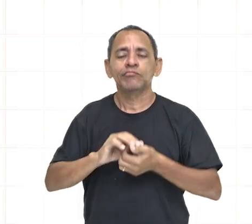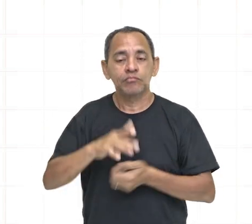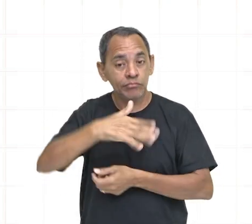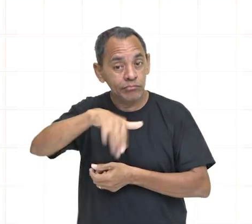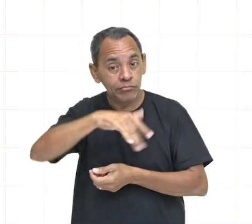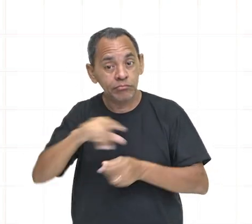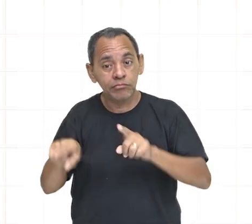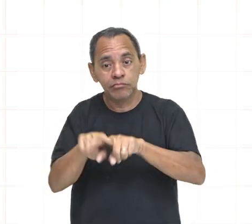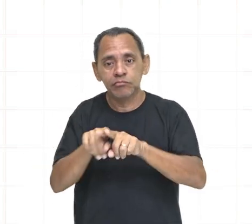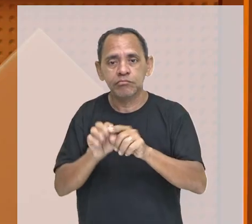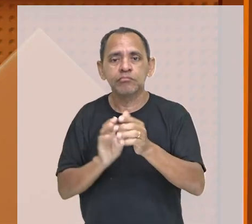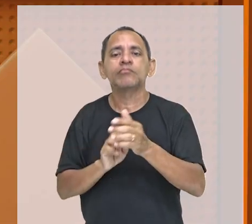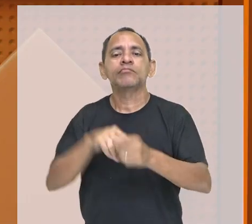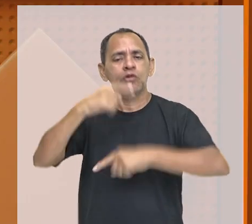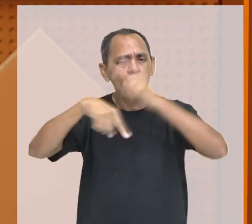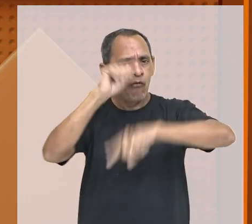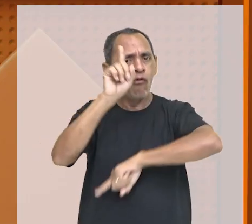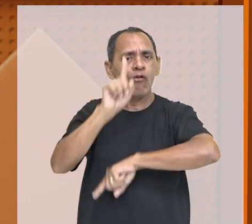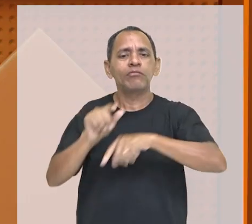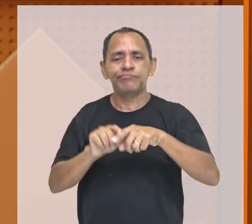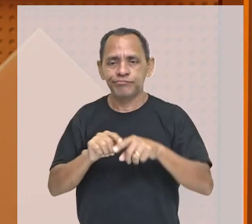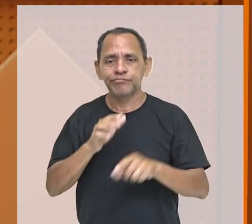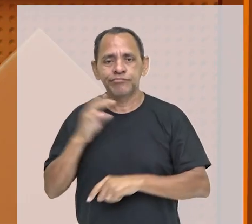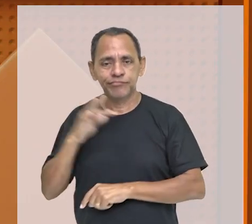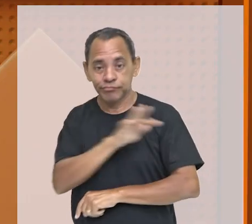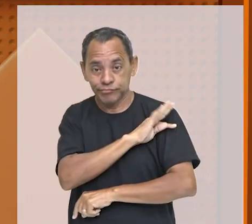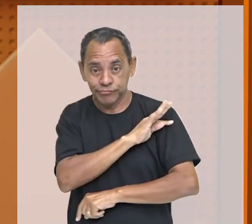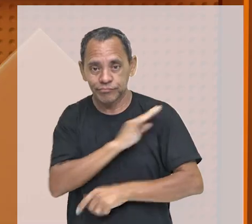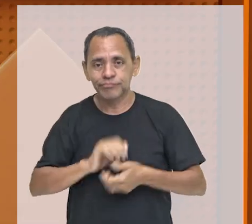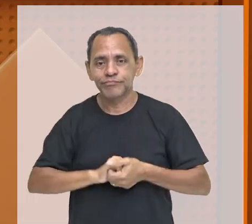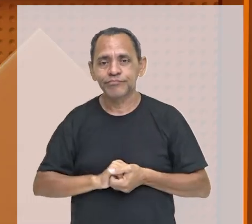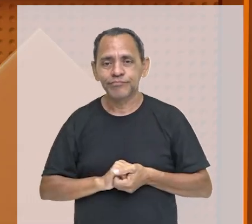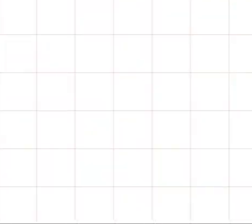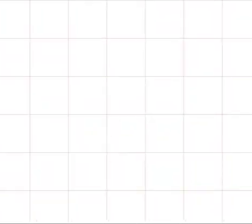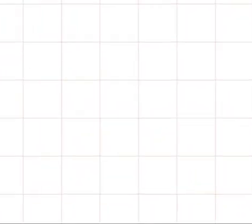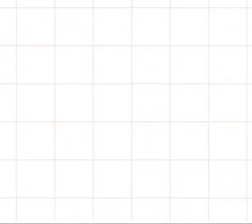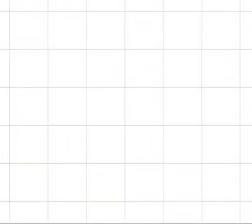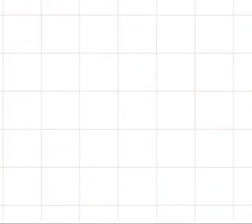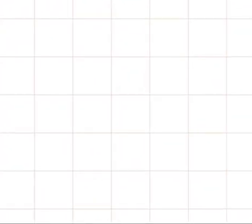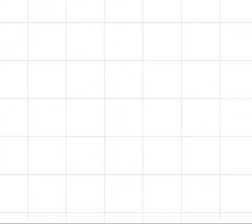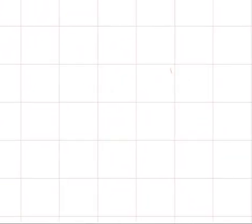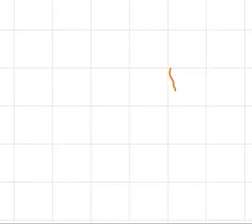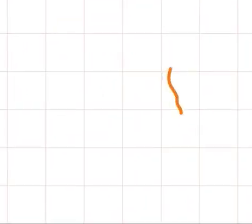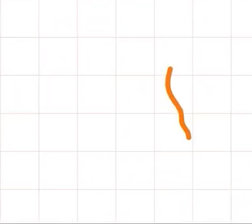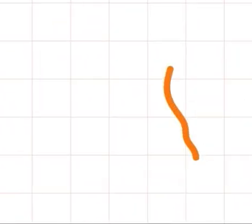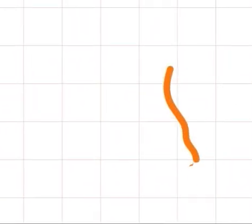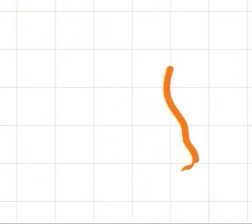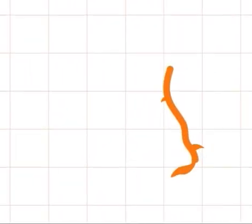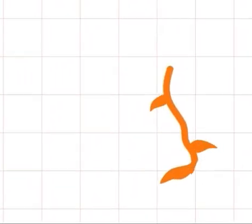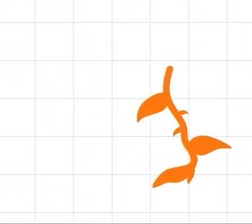avanço tecnológico. Tá ok então, gente? Vamos para a aula.